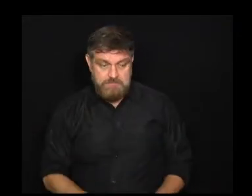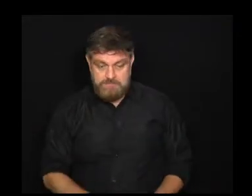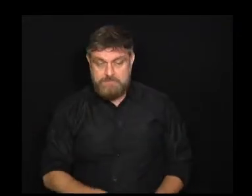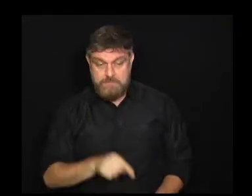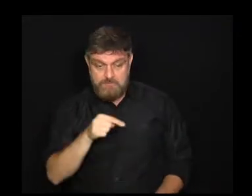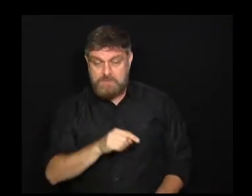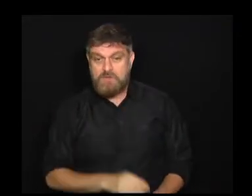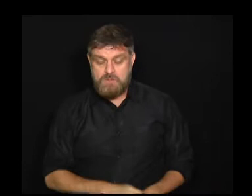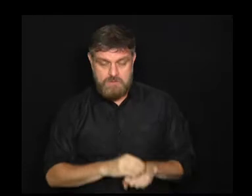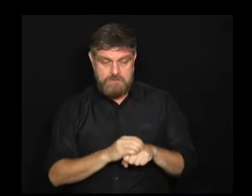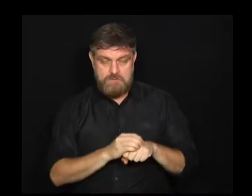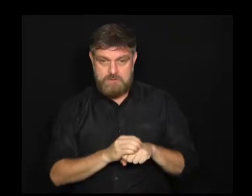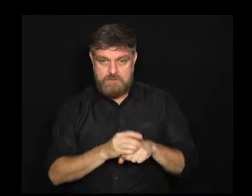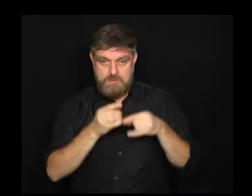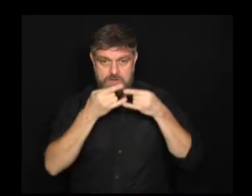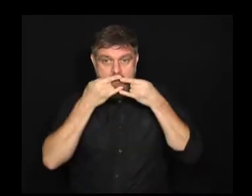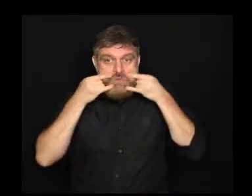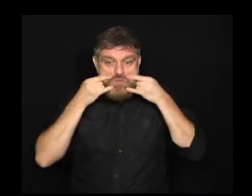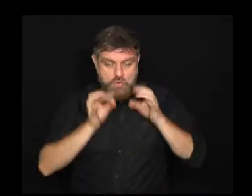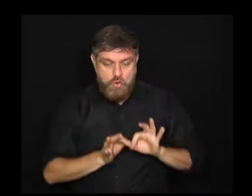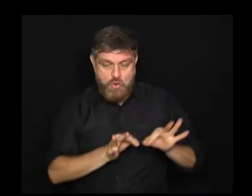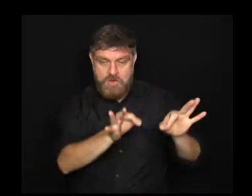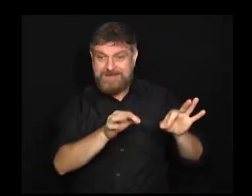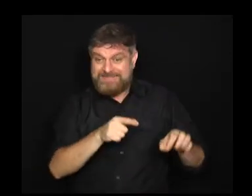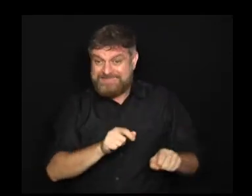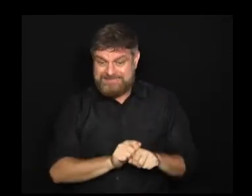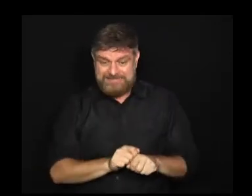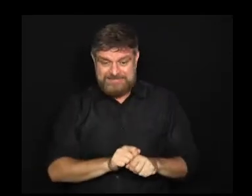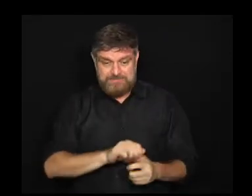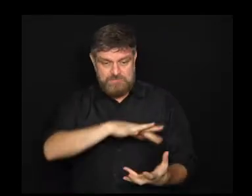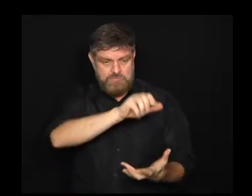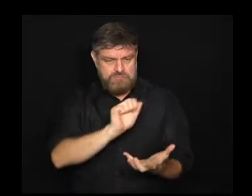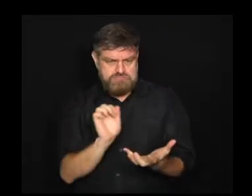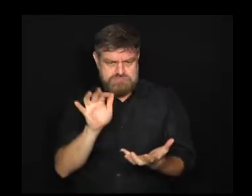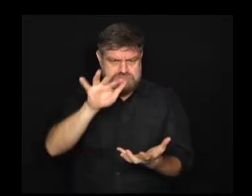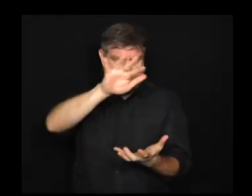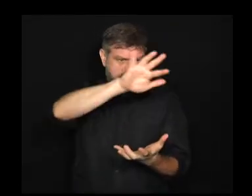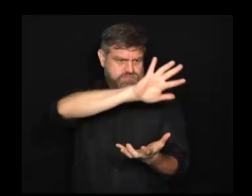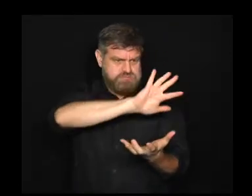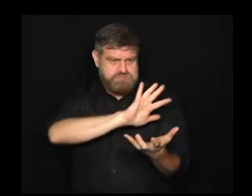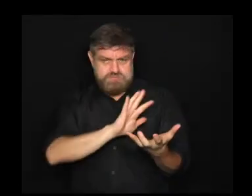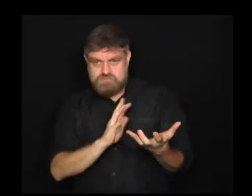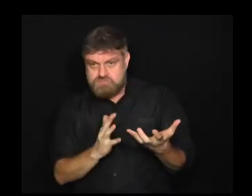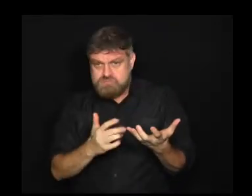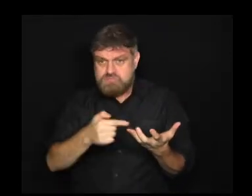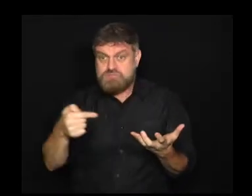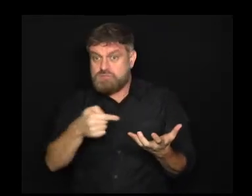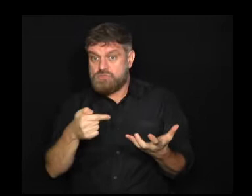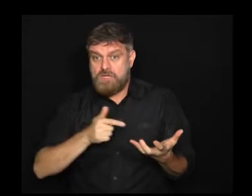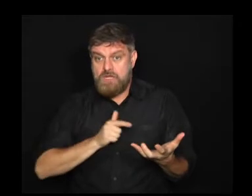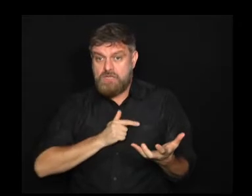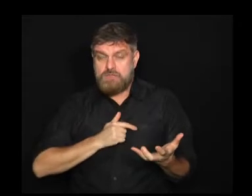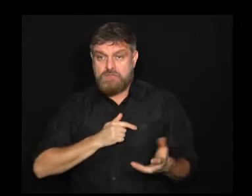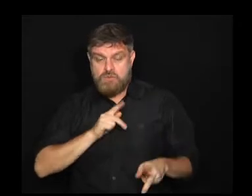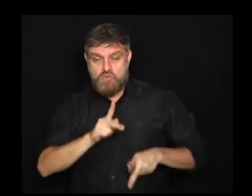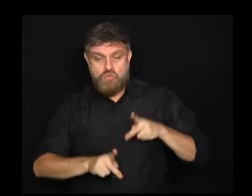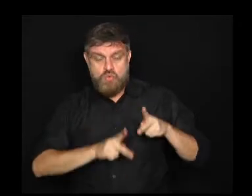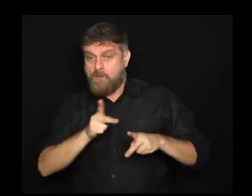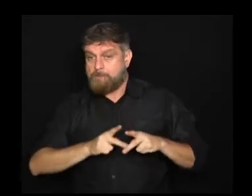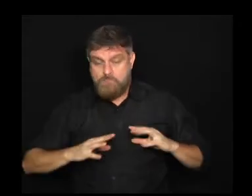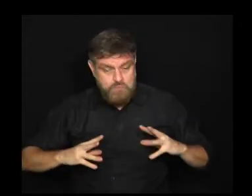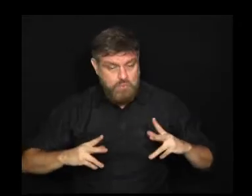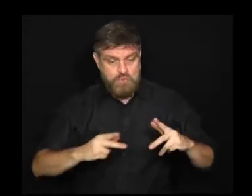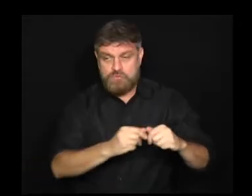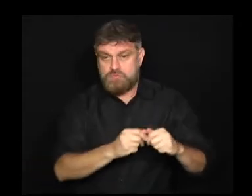Só que se a gente está transmitindo já numa intensidade tão grande e numa área tão grande, né, quanto toda